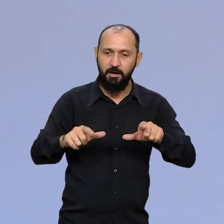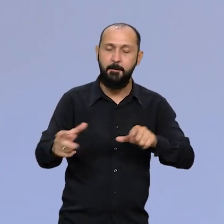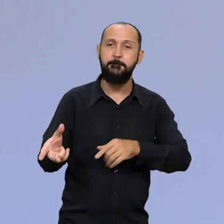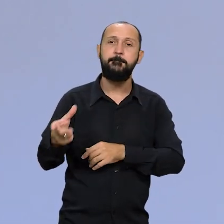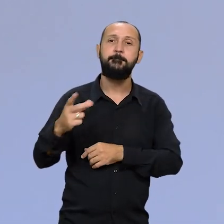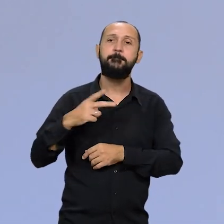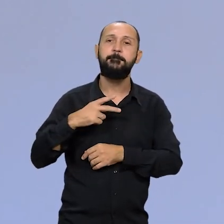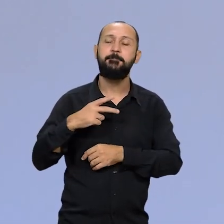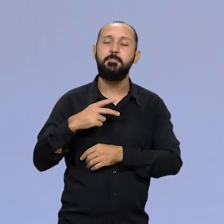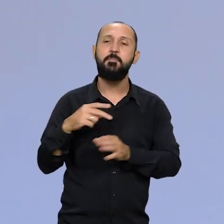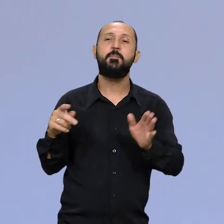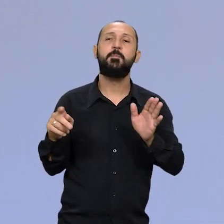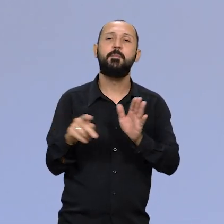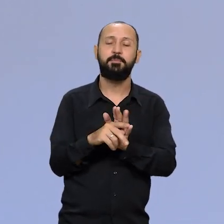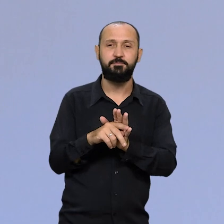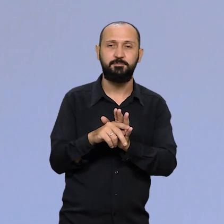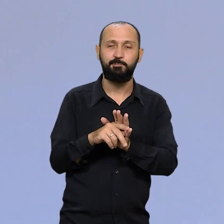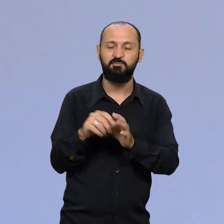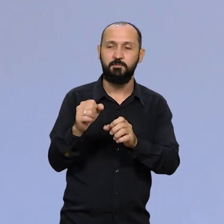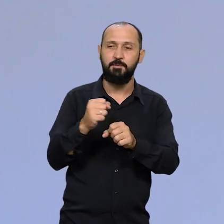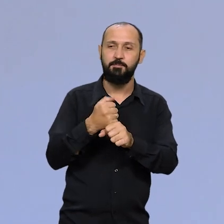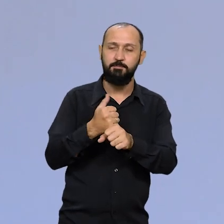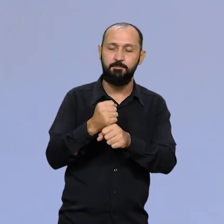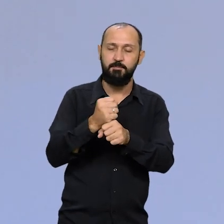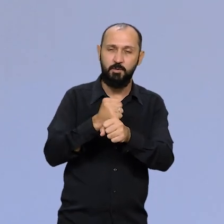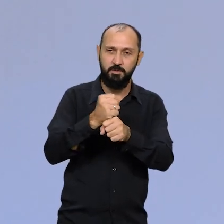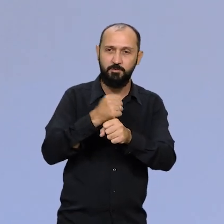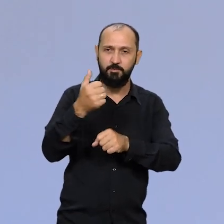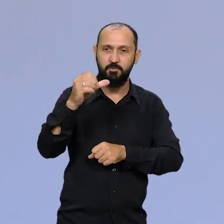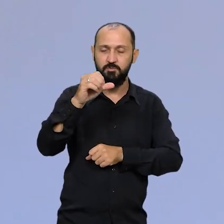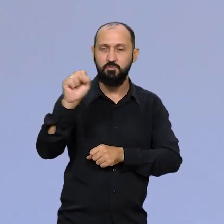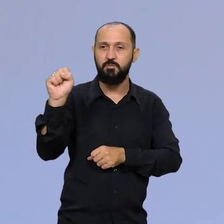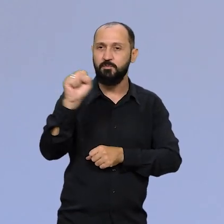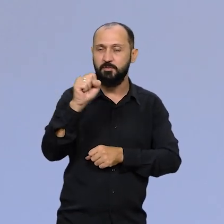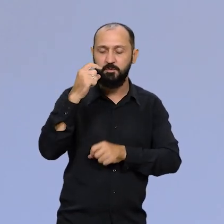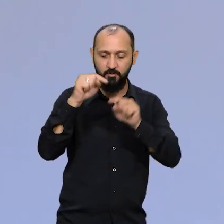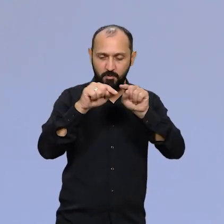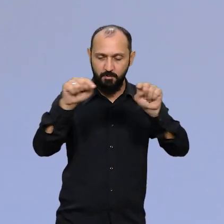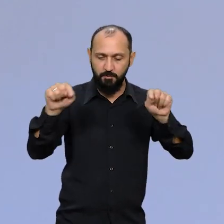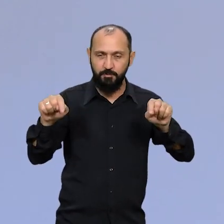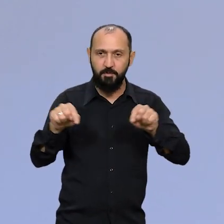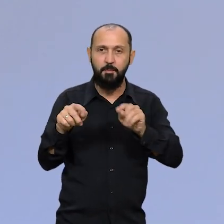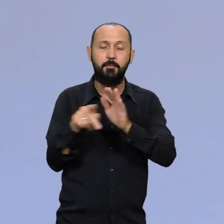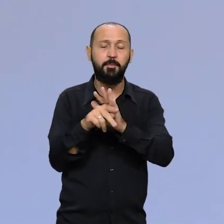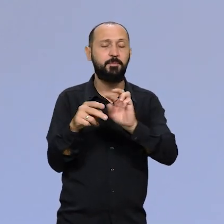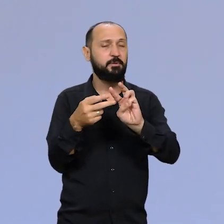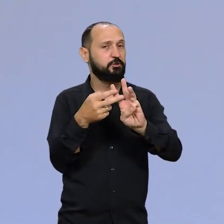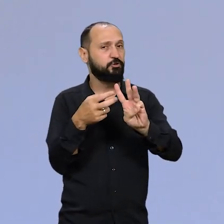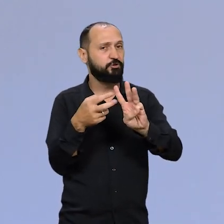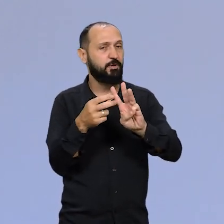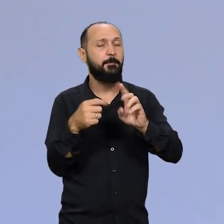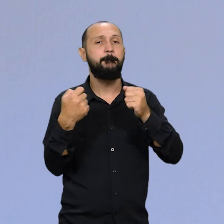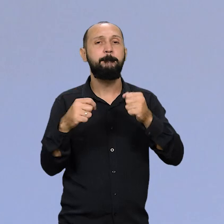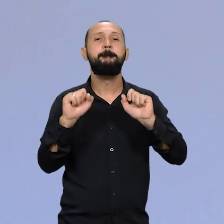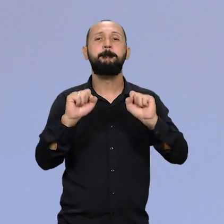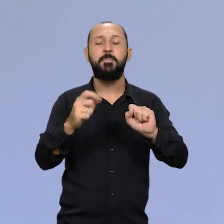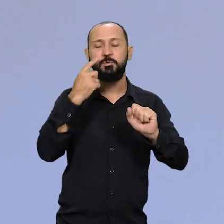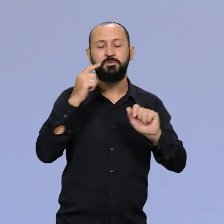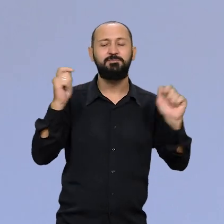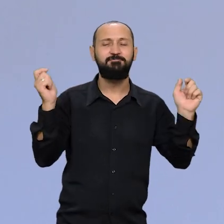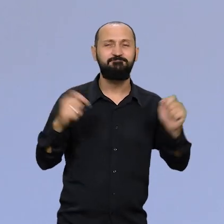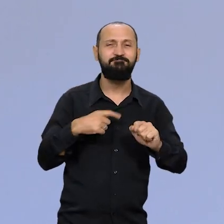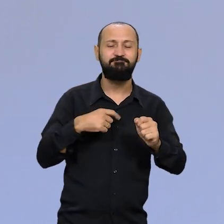celeridade. Por outro lado, esse processo já está tramitando há algum tempo também no Supremo Tribunal Federal. Em 2019 e